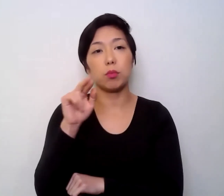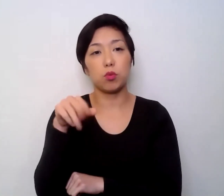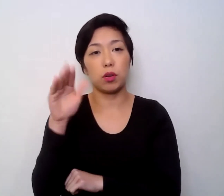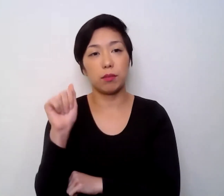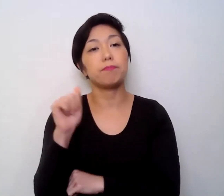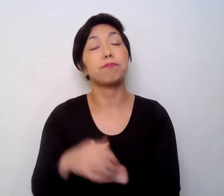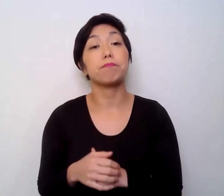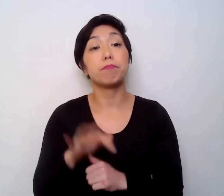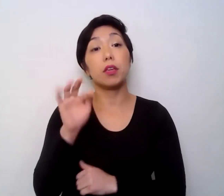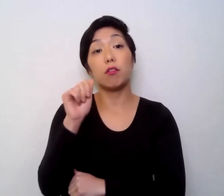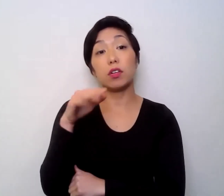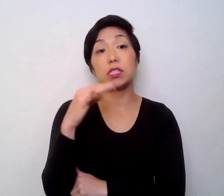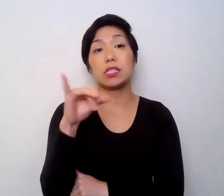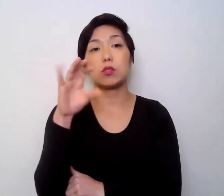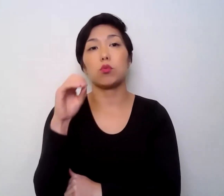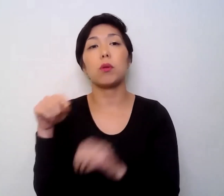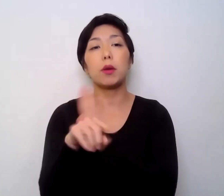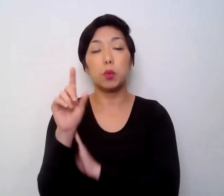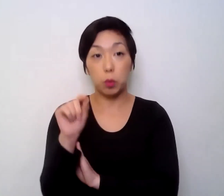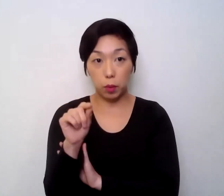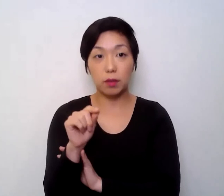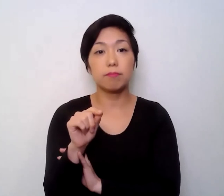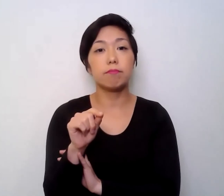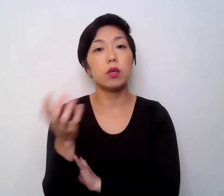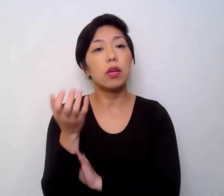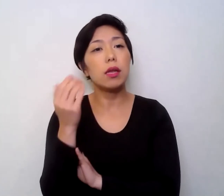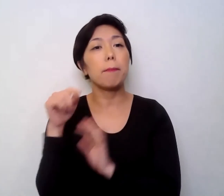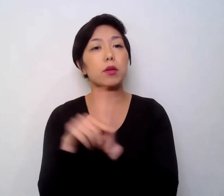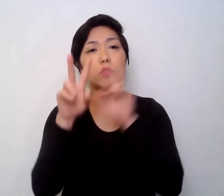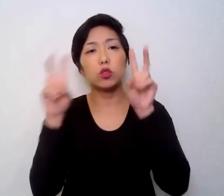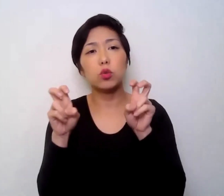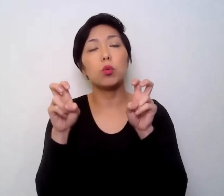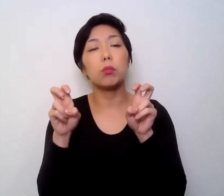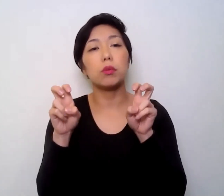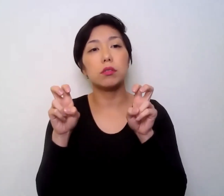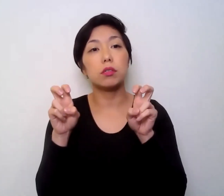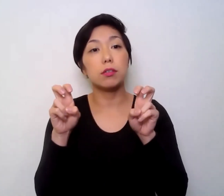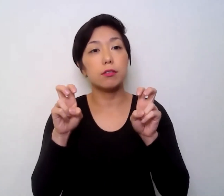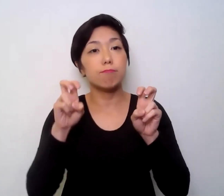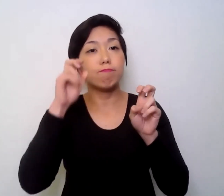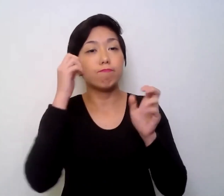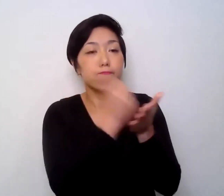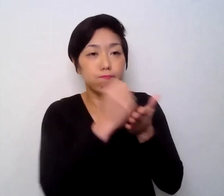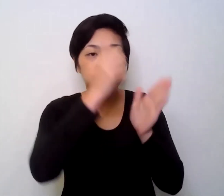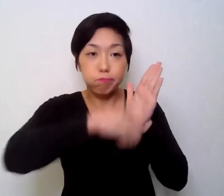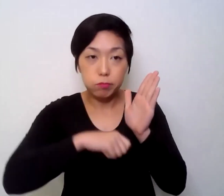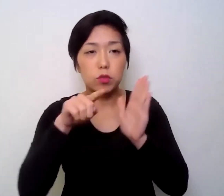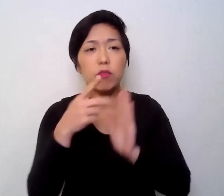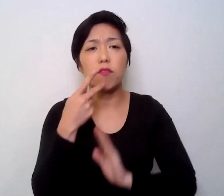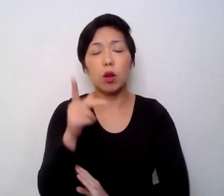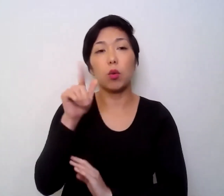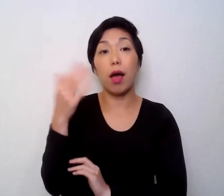assim Laís gostaria de perguntar sobre a situação dos tombamentos você comentou que o último processo em andamento ainda é pelo IFAM você poderia